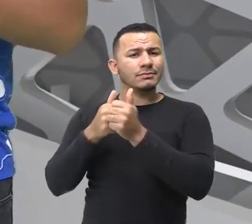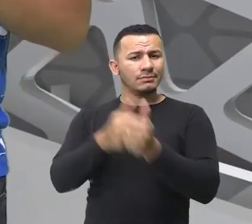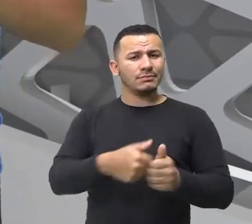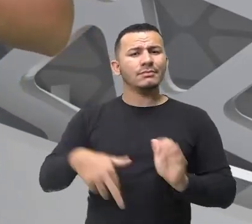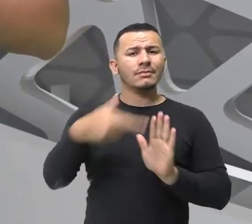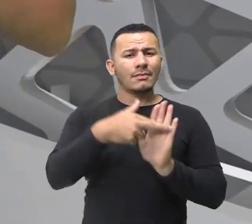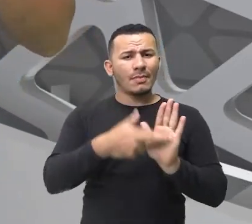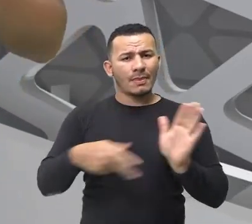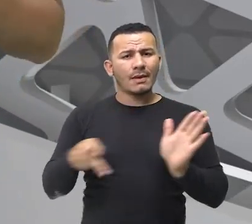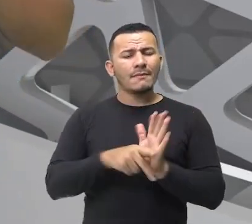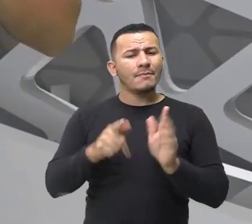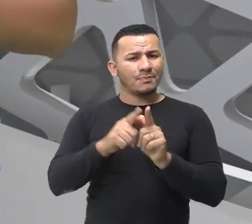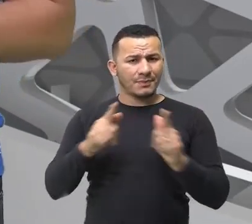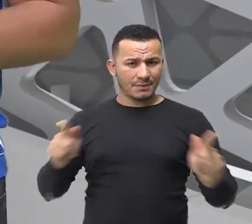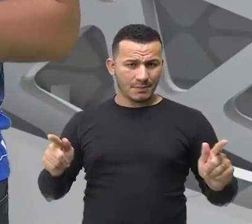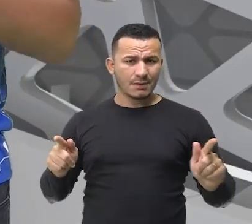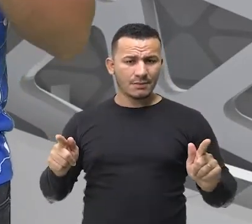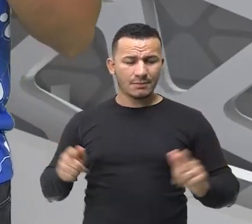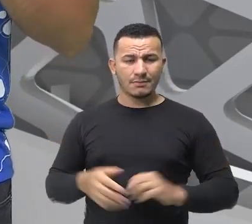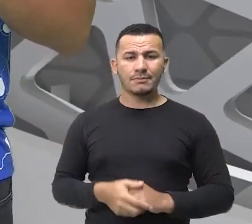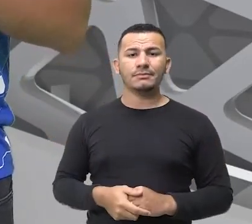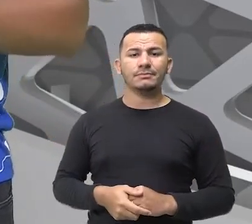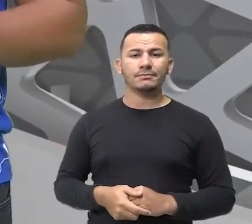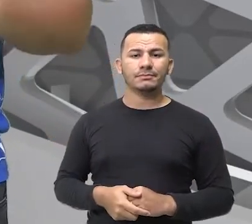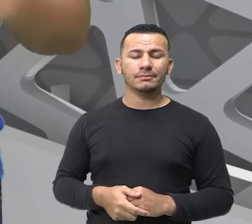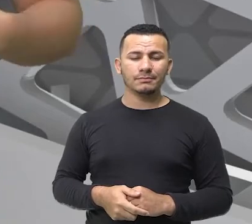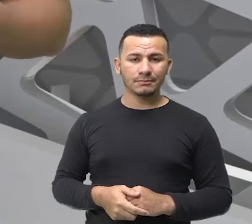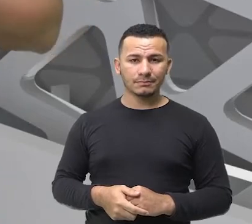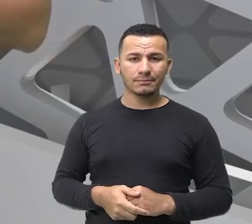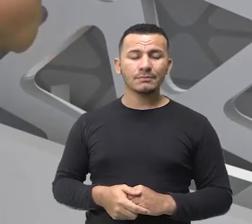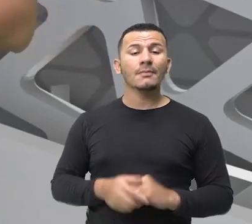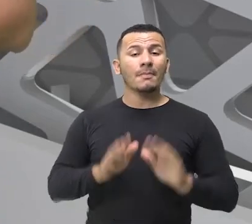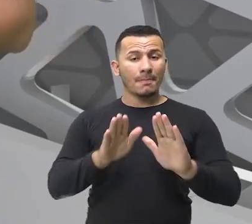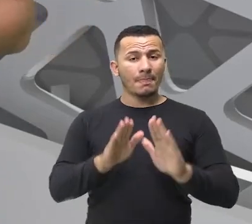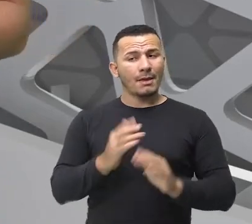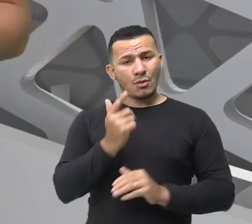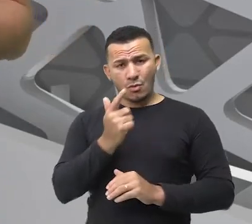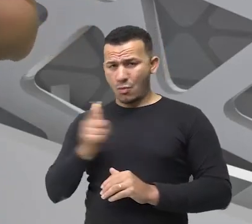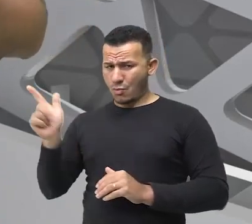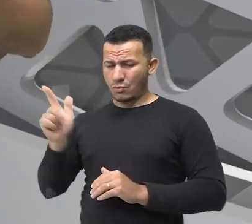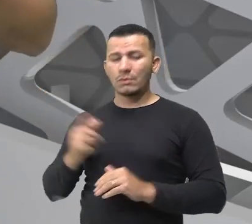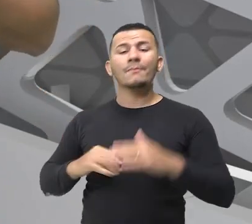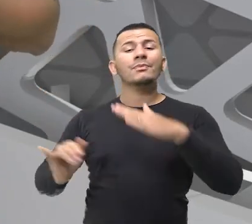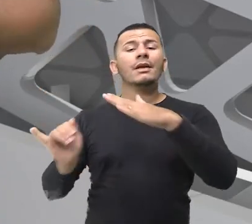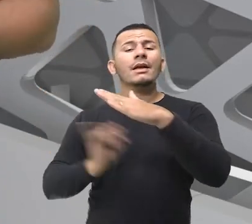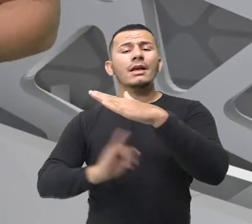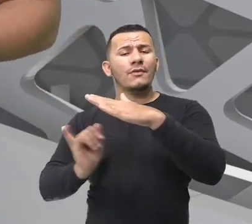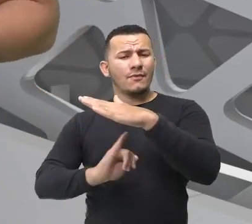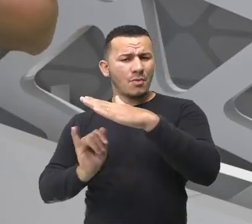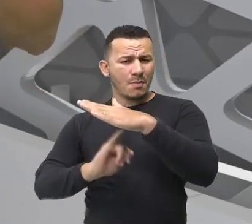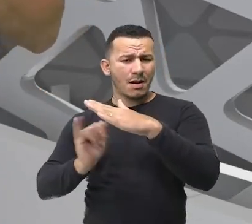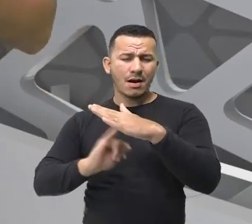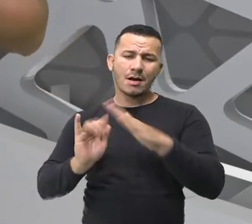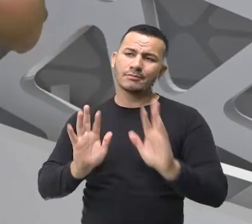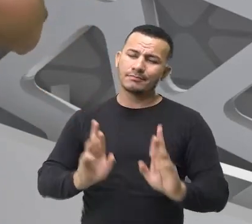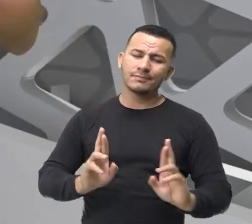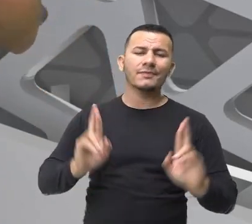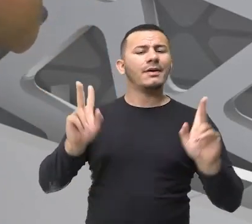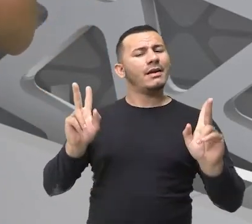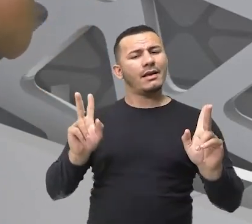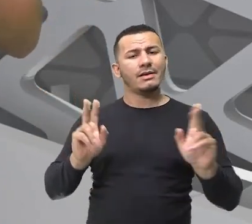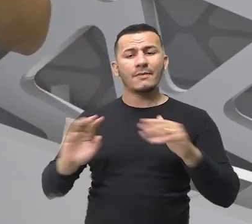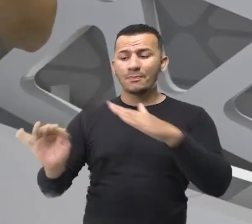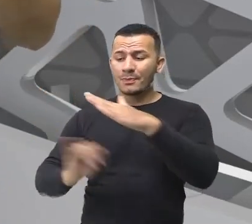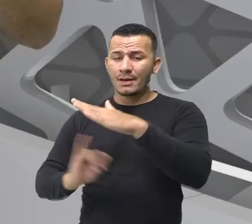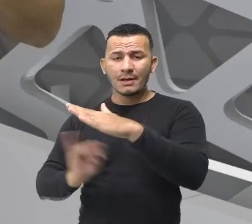com as regras que é gramática traz para a gente agora linguagem informal a linguagem coloquial é